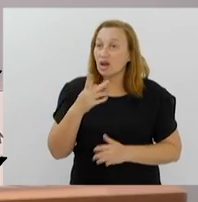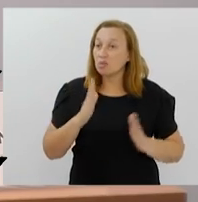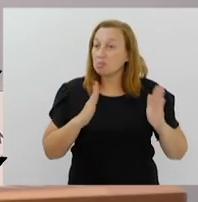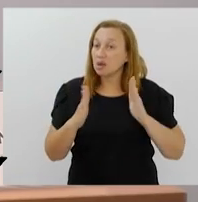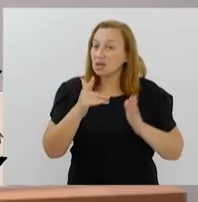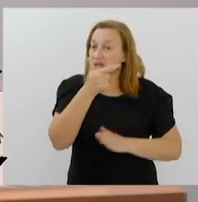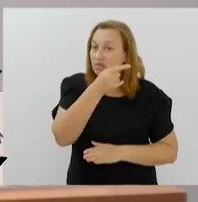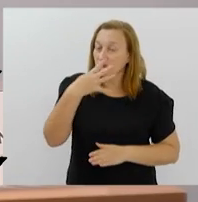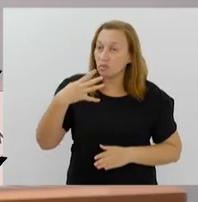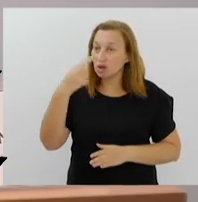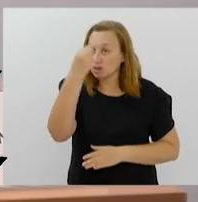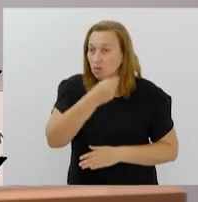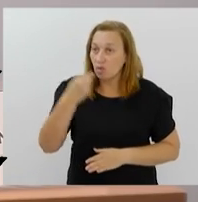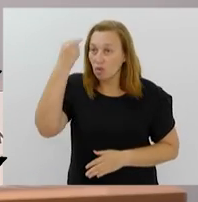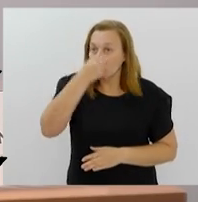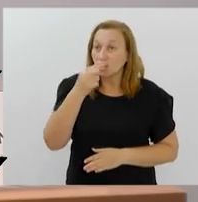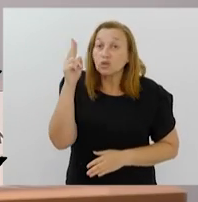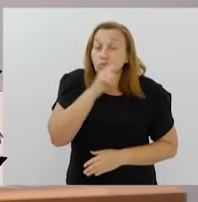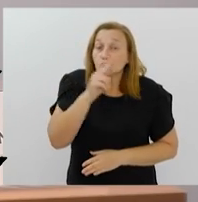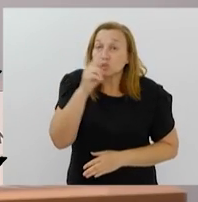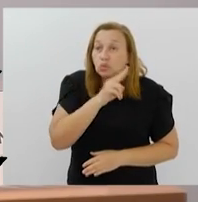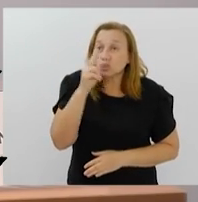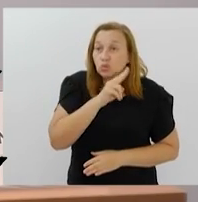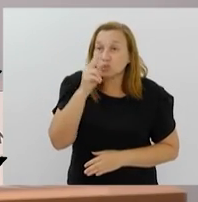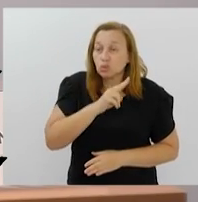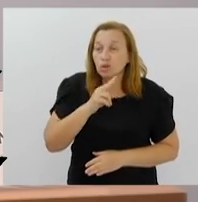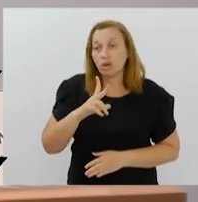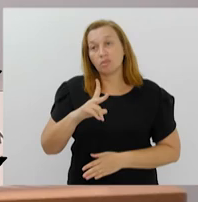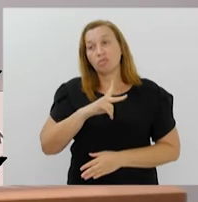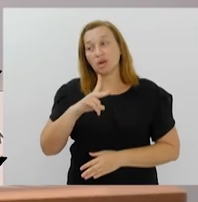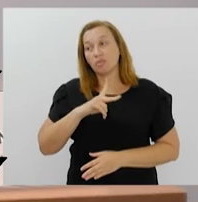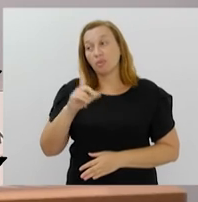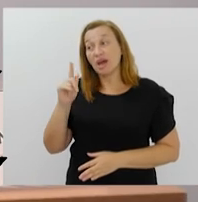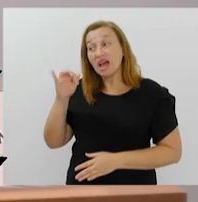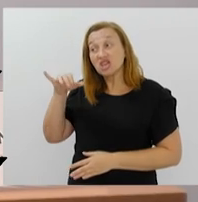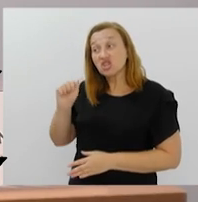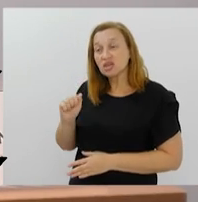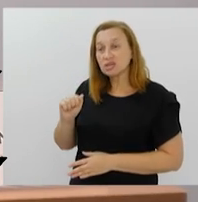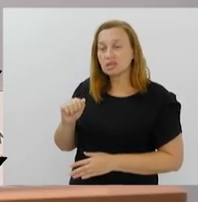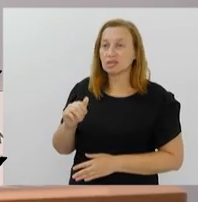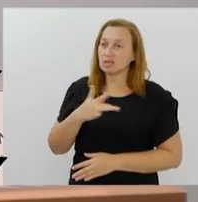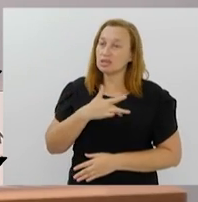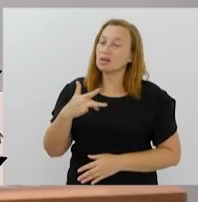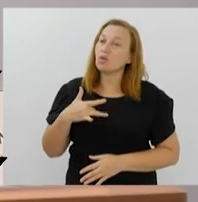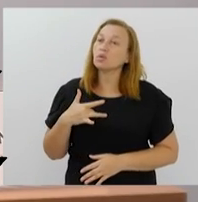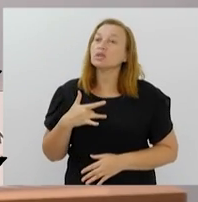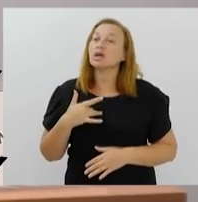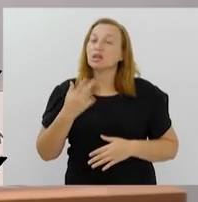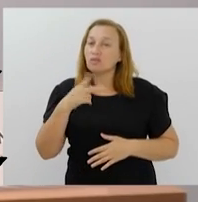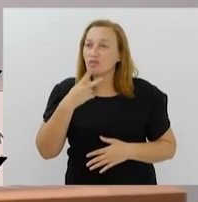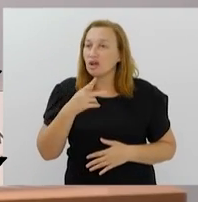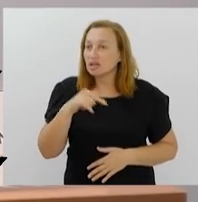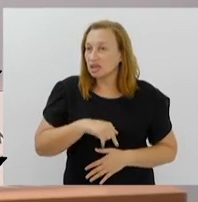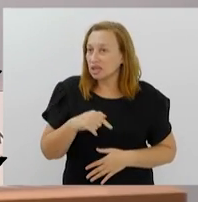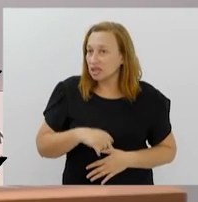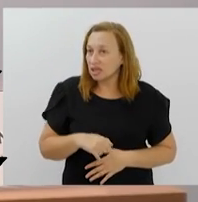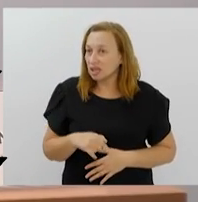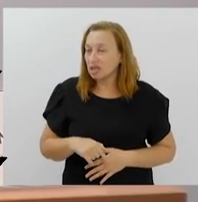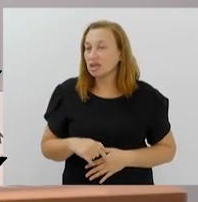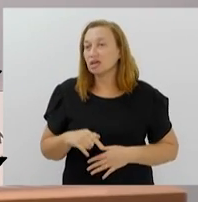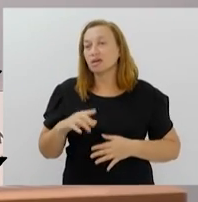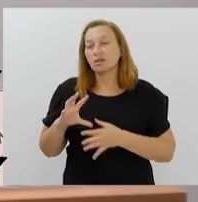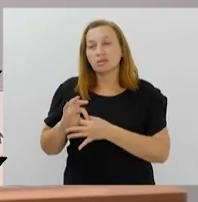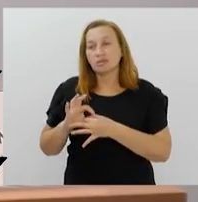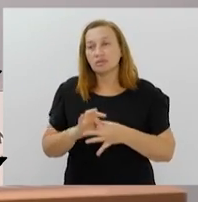urgência emergência é dado pela própria Agência Nacional de saúde suplementar né E aí foi comentado aqui inclusive pego o gancho para